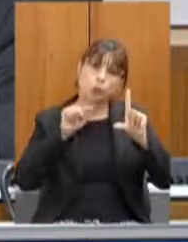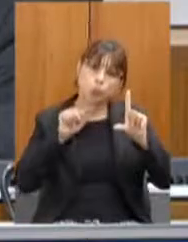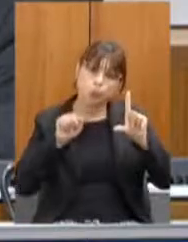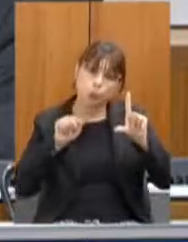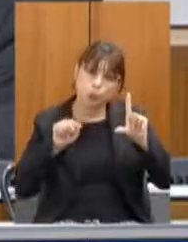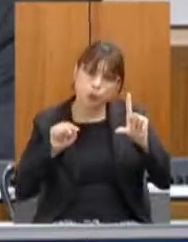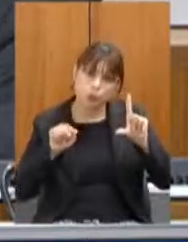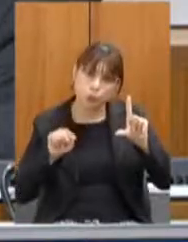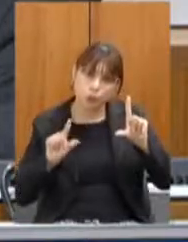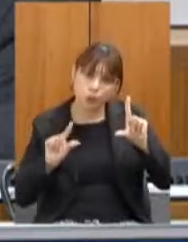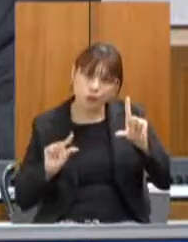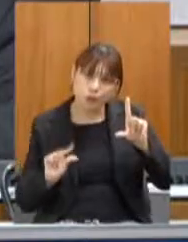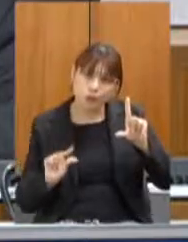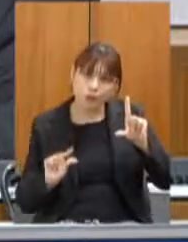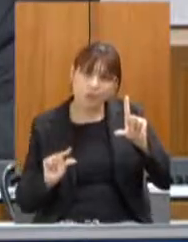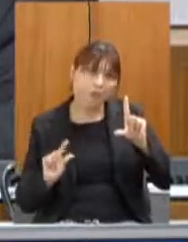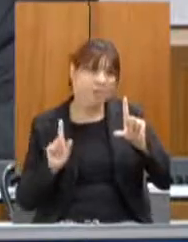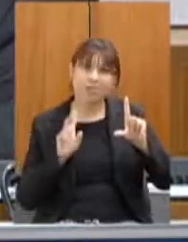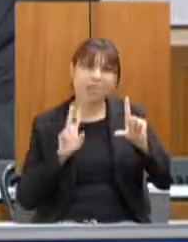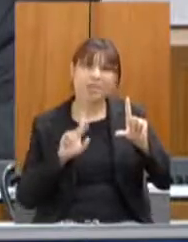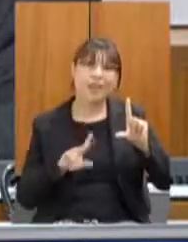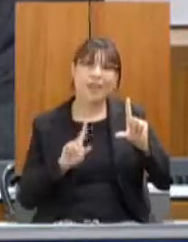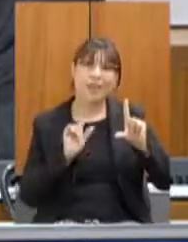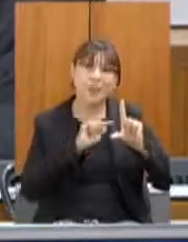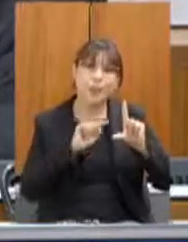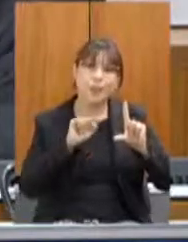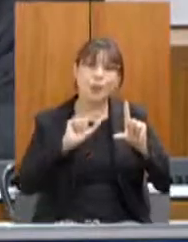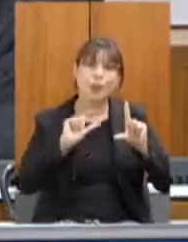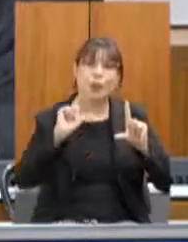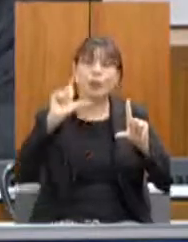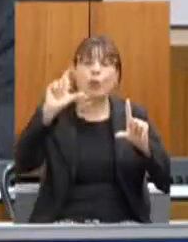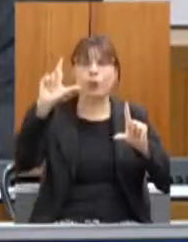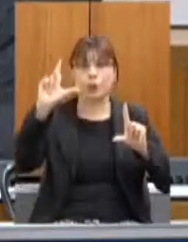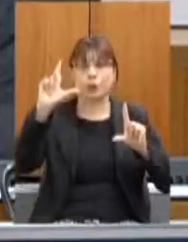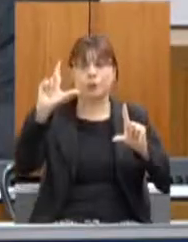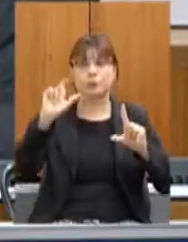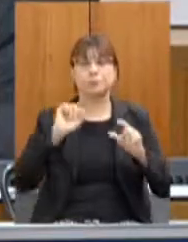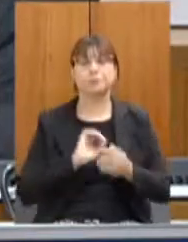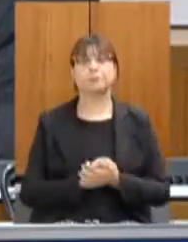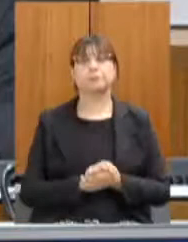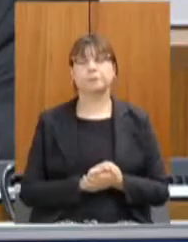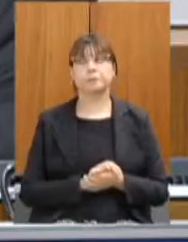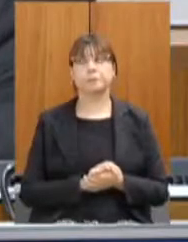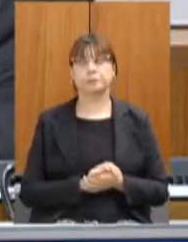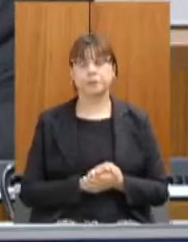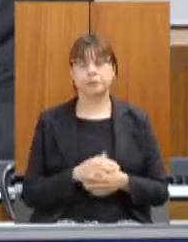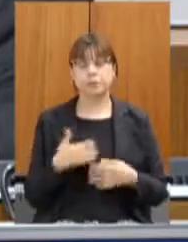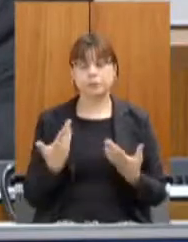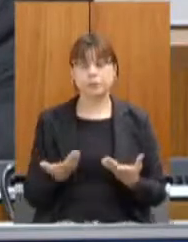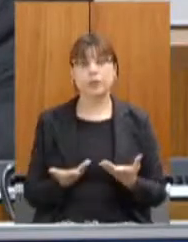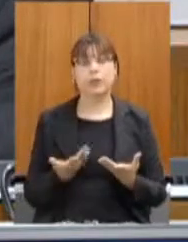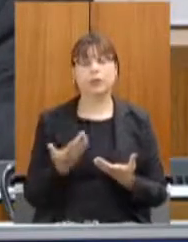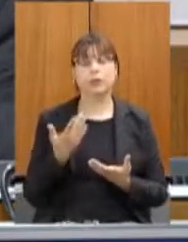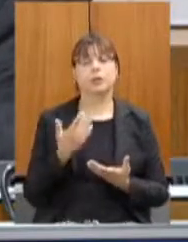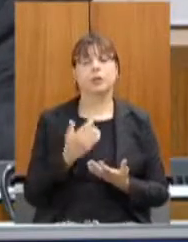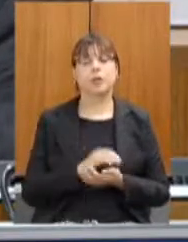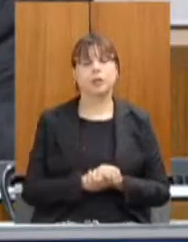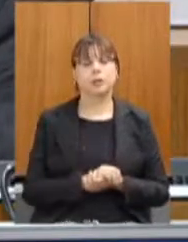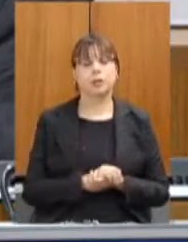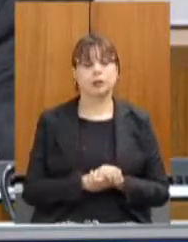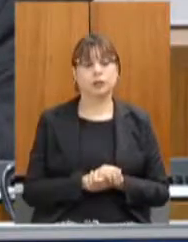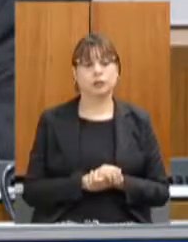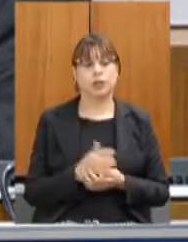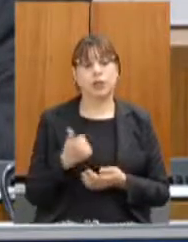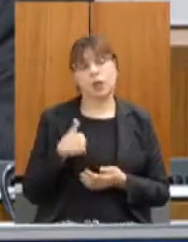porque senão não justificaria a gente fechar o tópico campanha em junho ainda subindo né bom então o que para mim